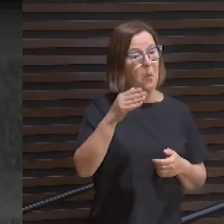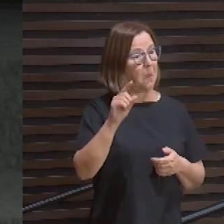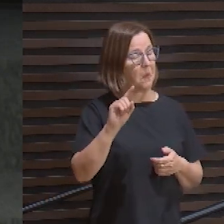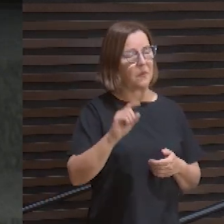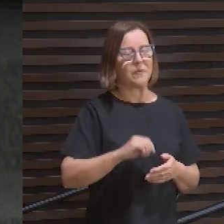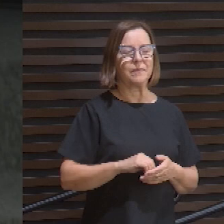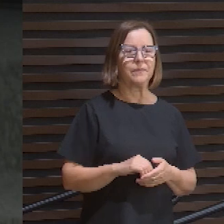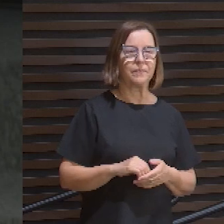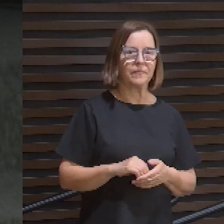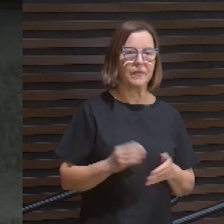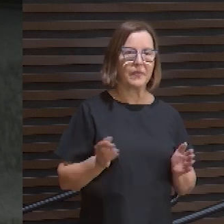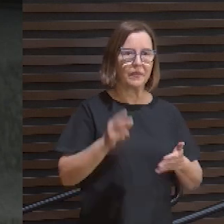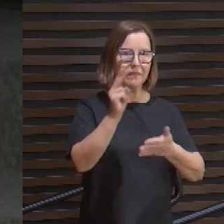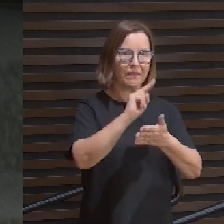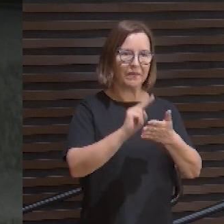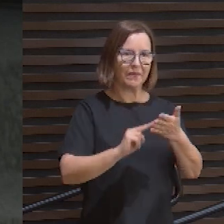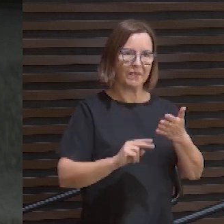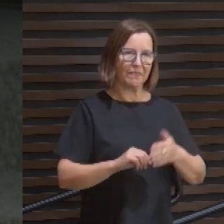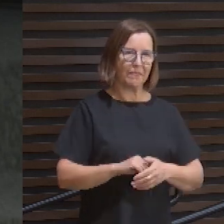olhadinha aqui